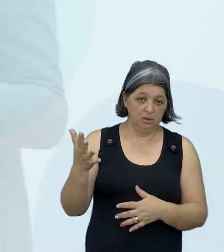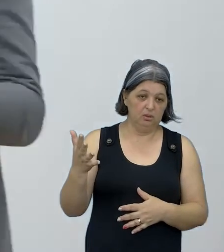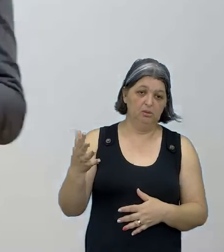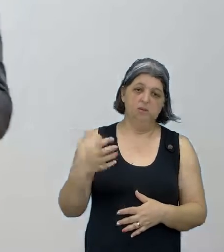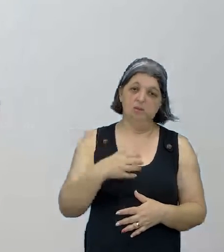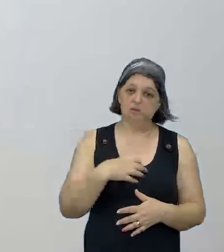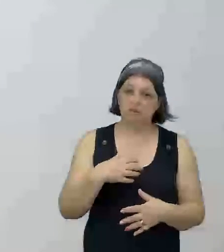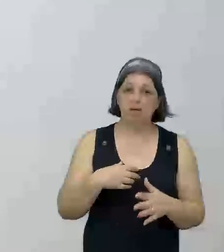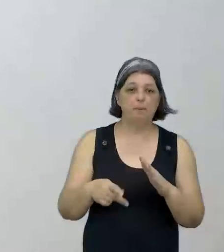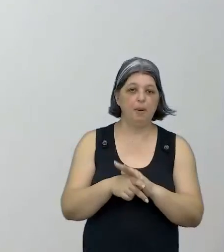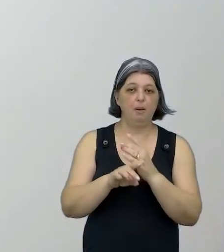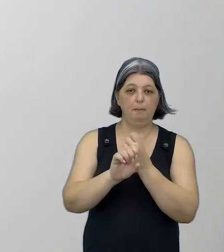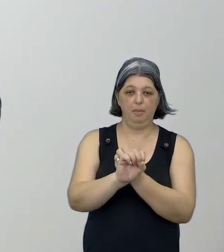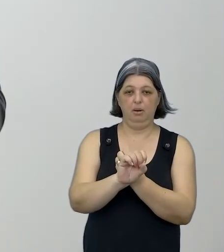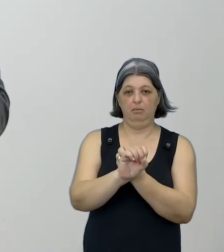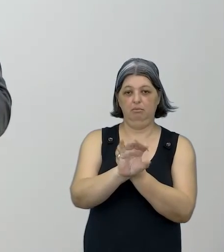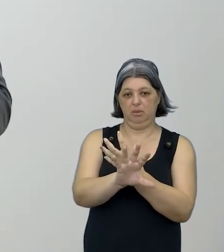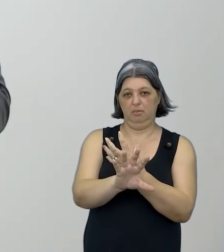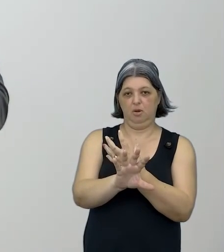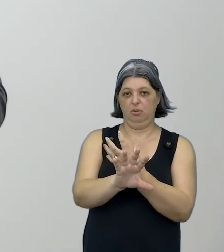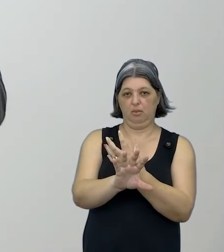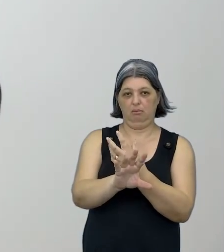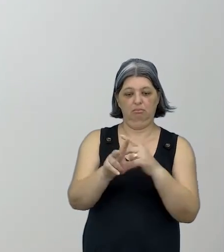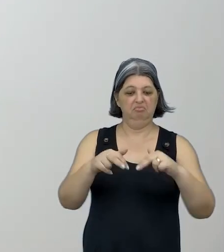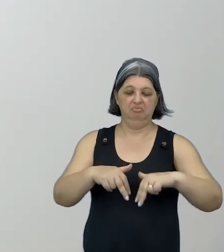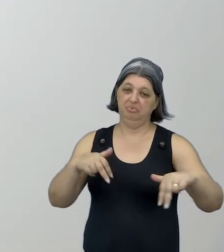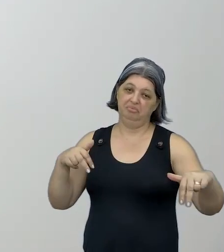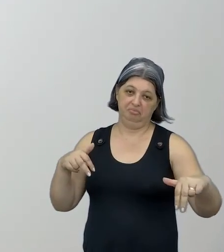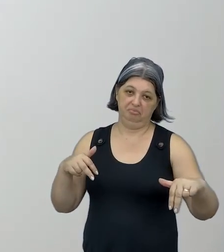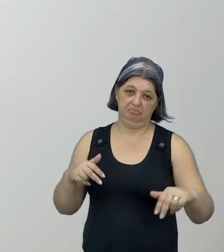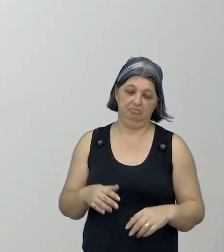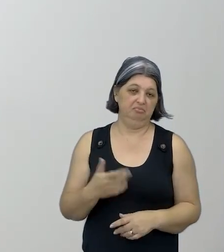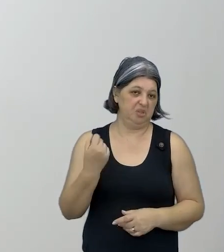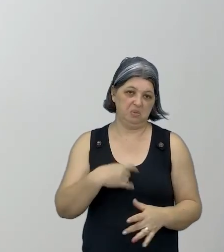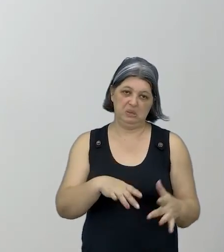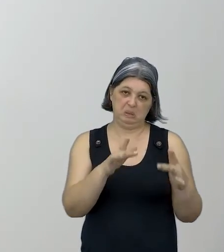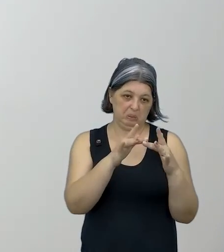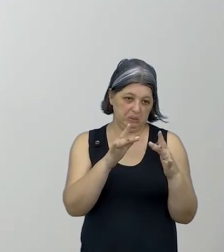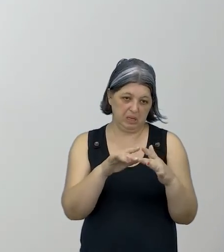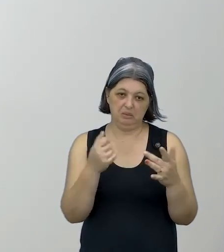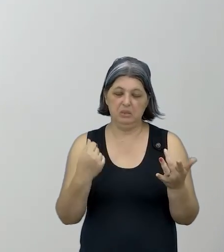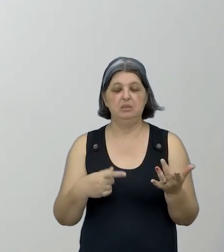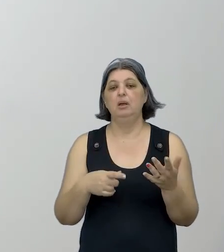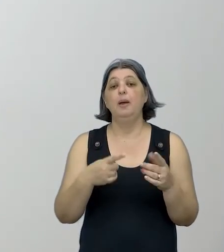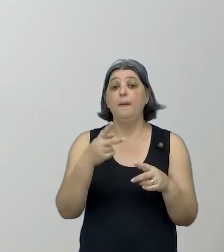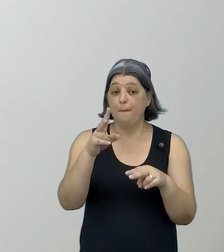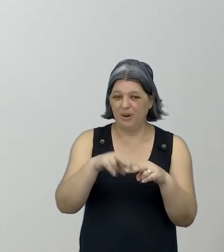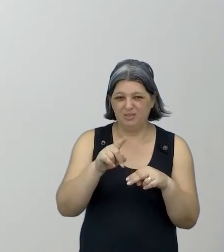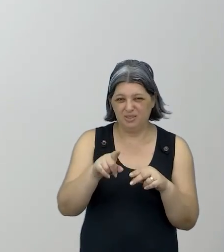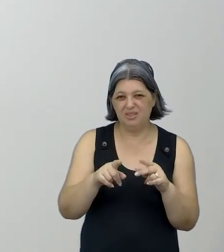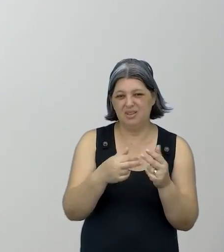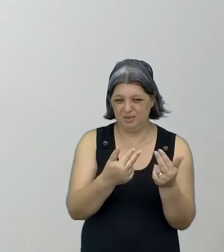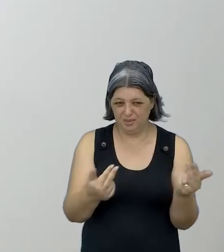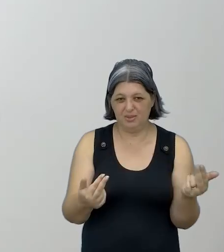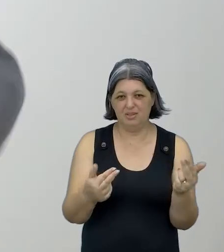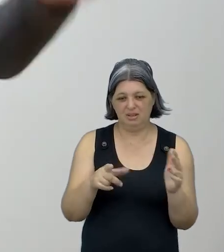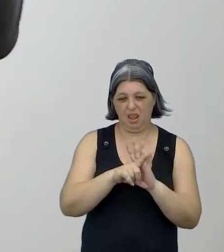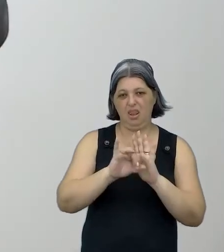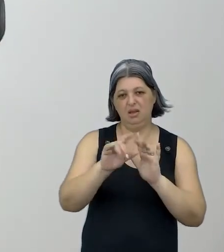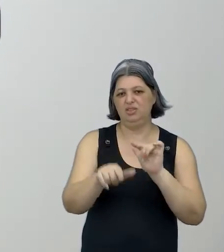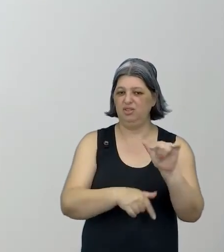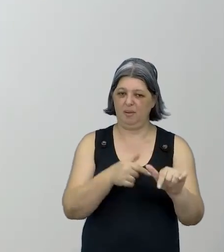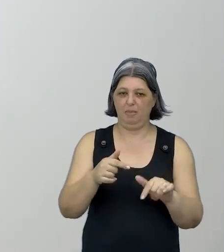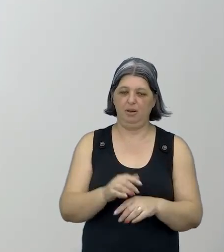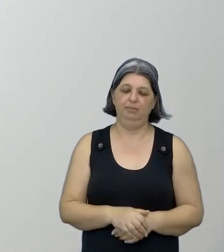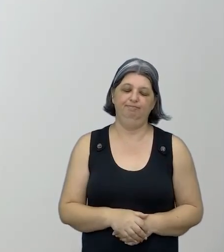forma remota. Por isso, esse debate sobre as questões trabalhistas tá só começando. Professora,